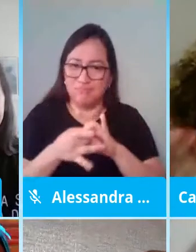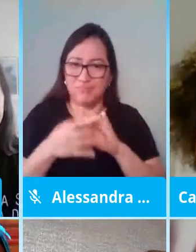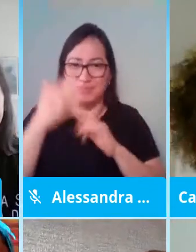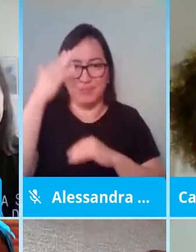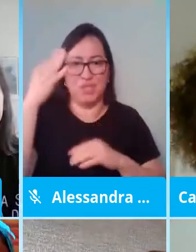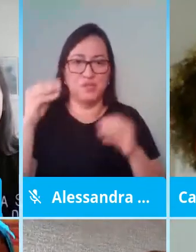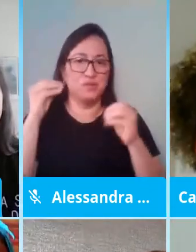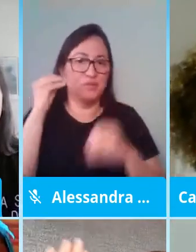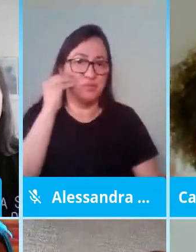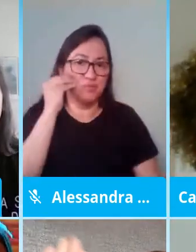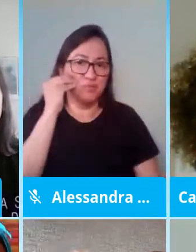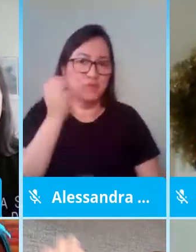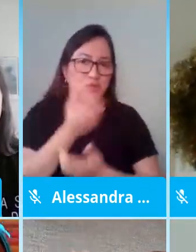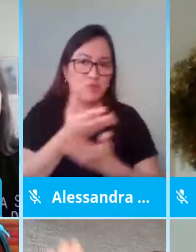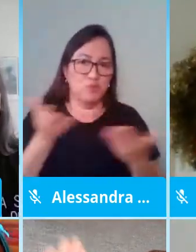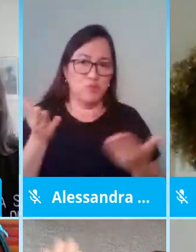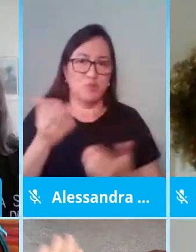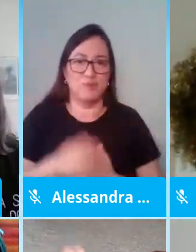gente. Obrigada.